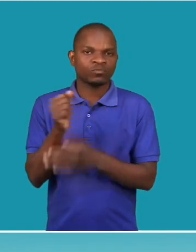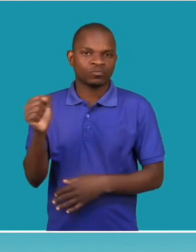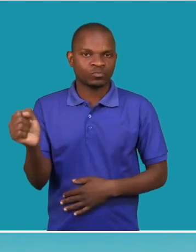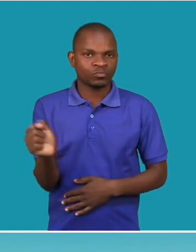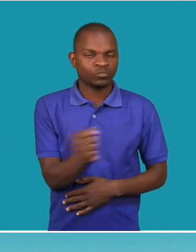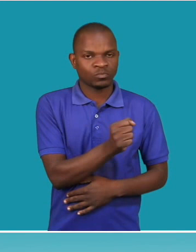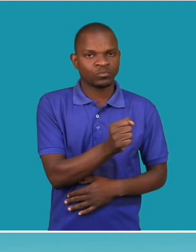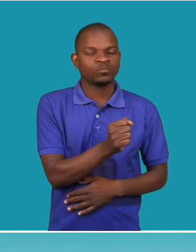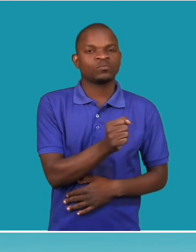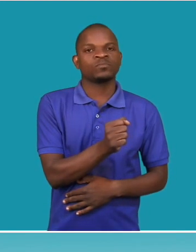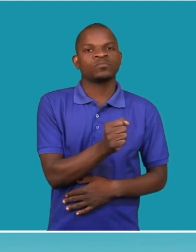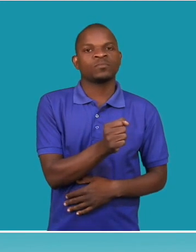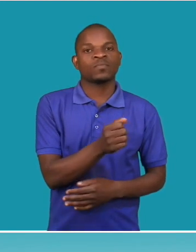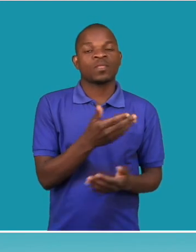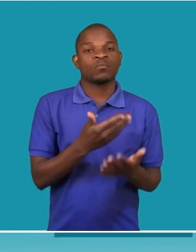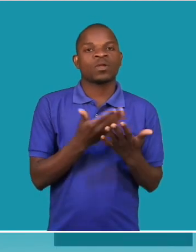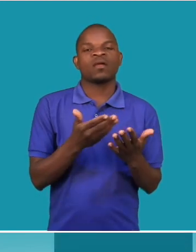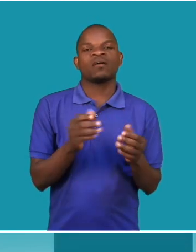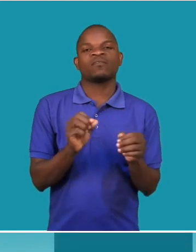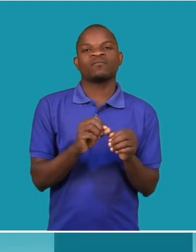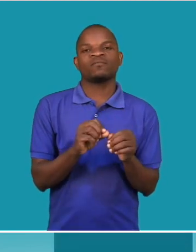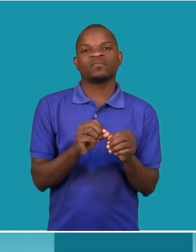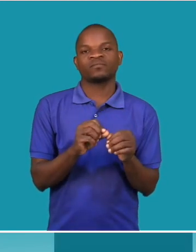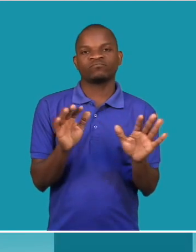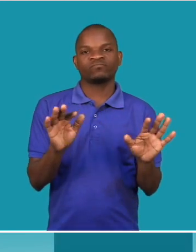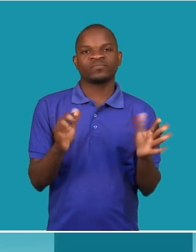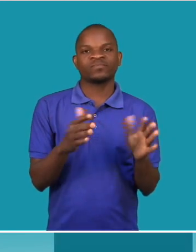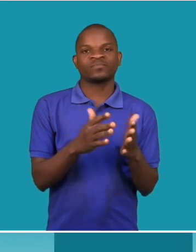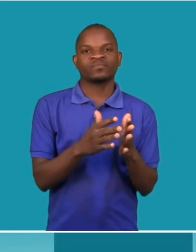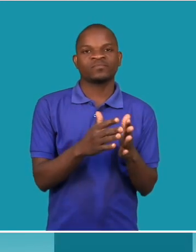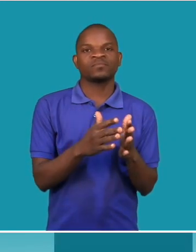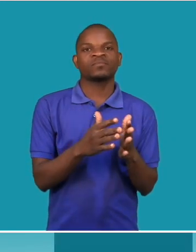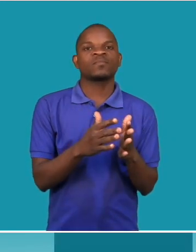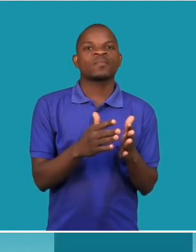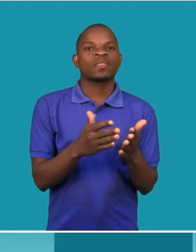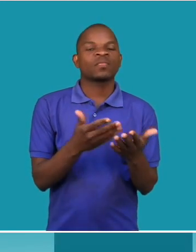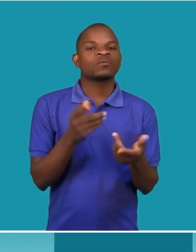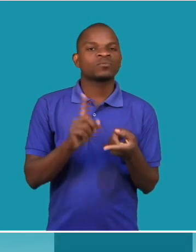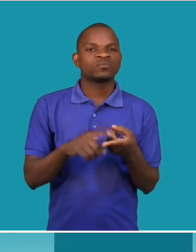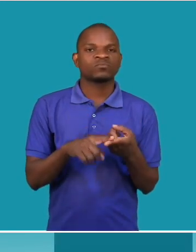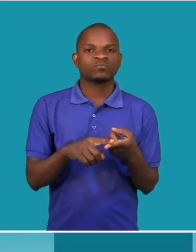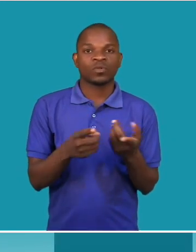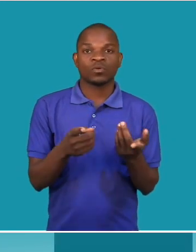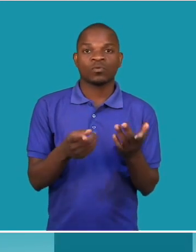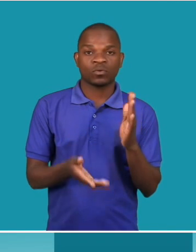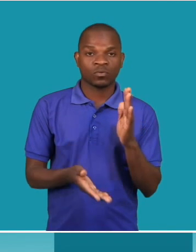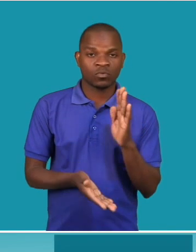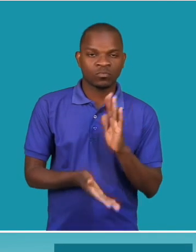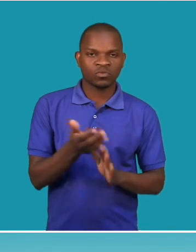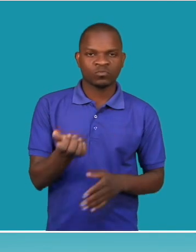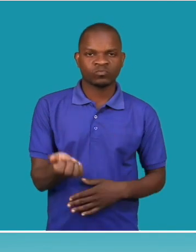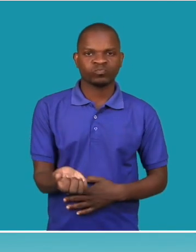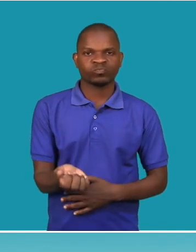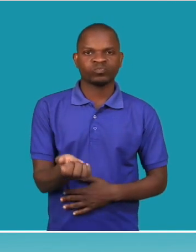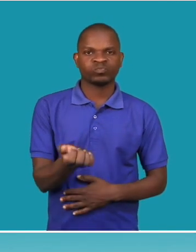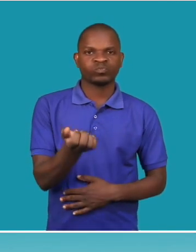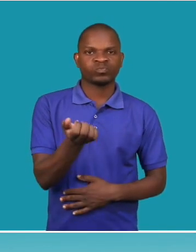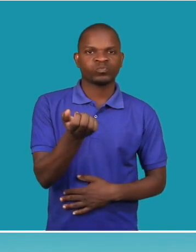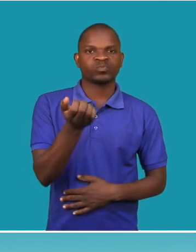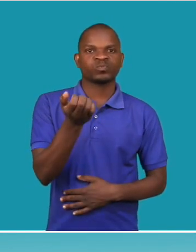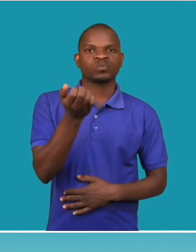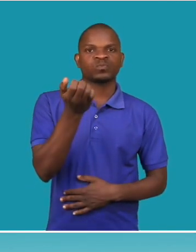logo um profissional e que depois possa encaminhar. Porque se reduz a este atraso de desenvolvimento. Porque quanto